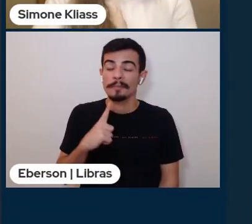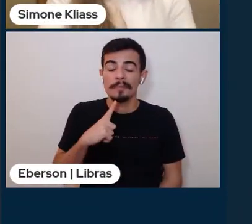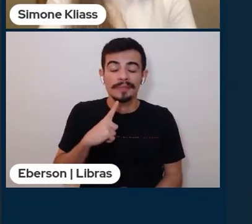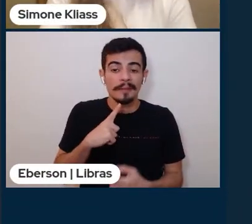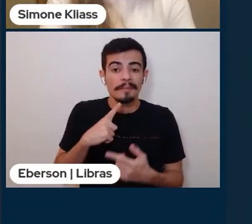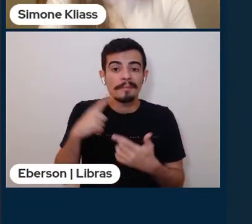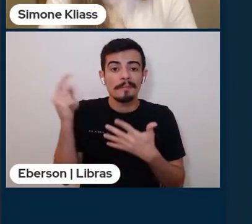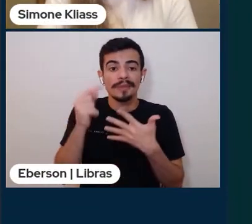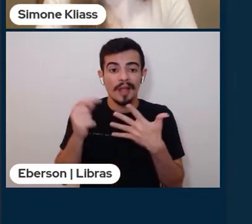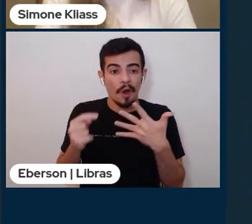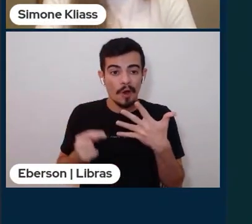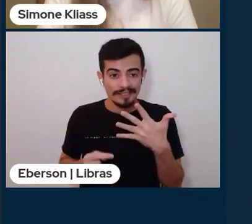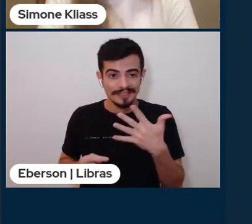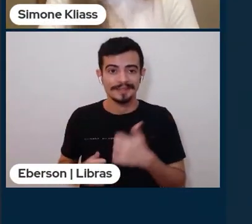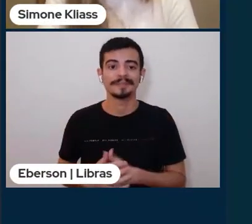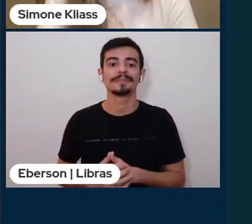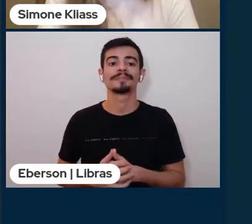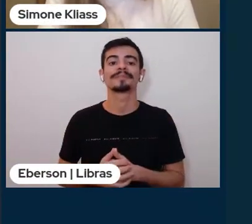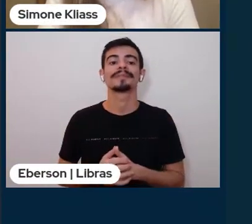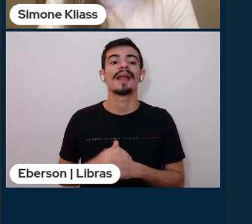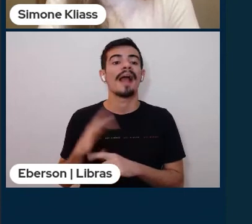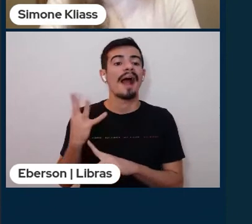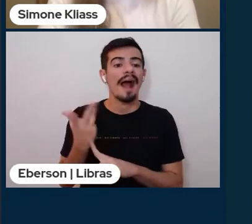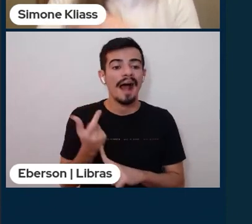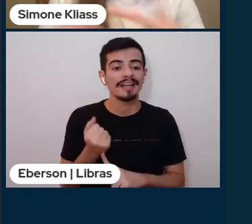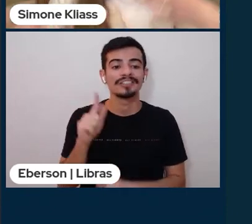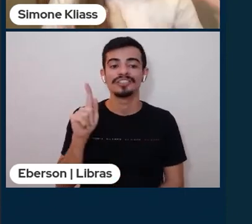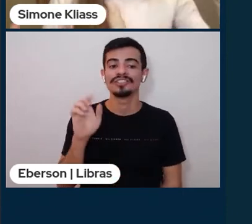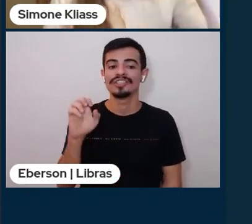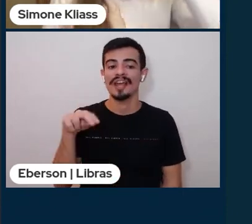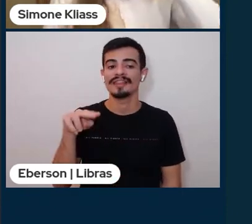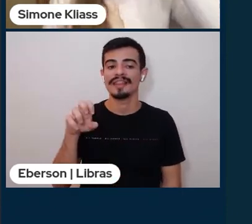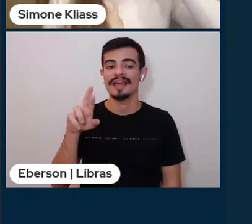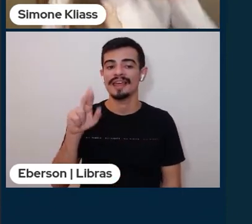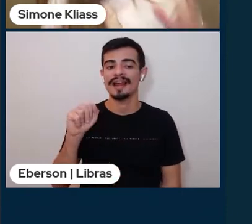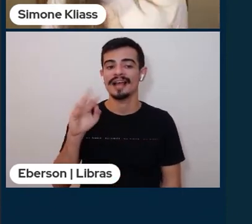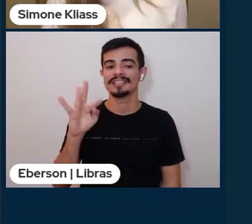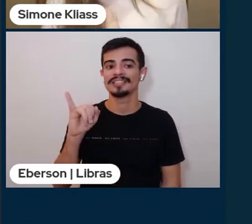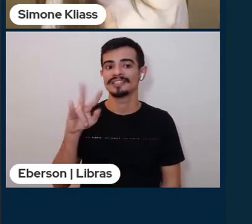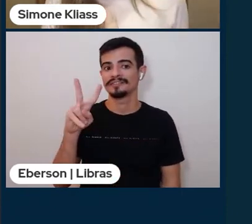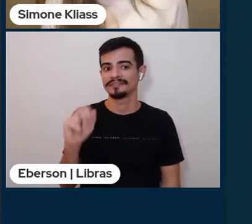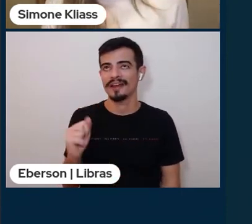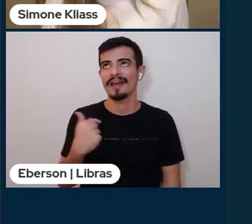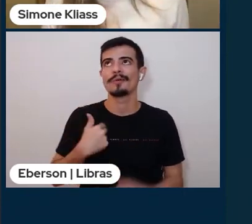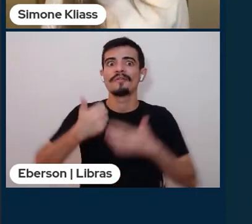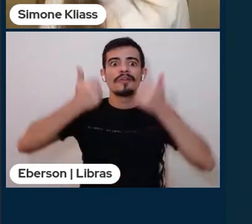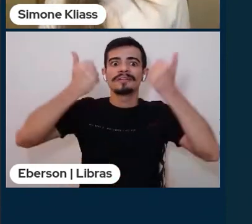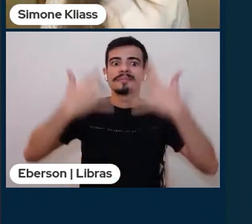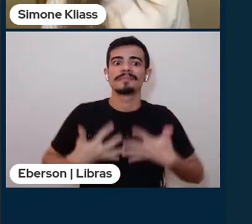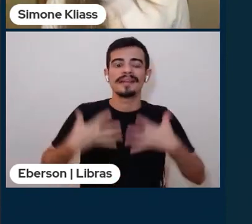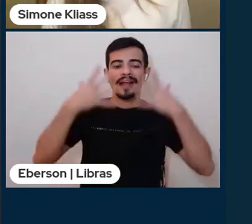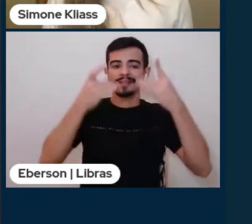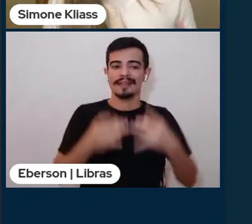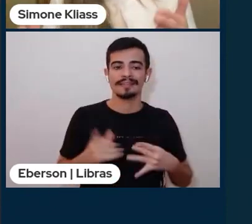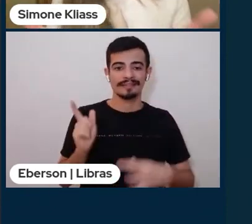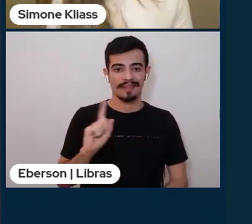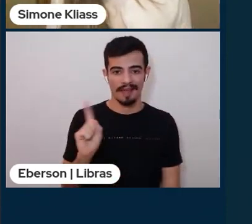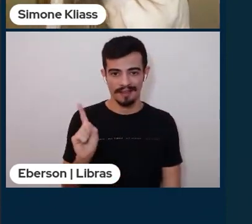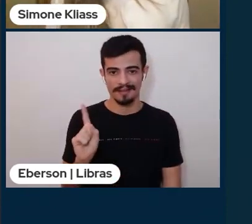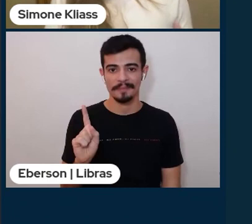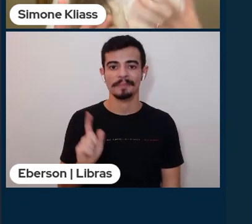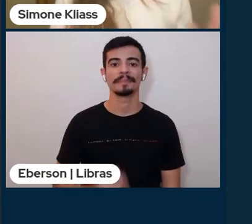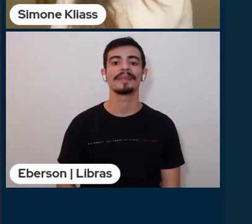coisa né A arte generativa eu não vou não vou explorar muito ela aqui mas